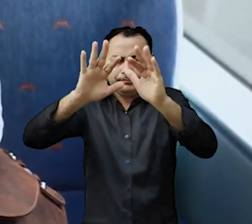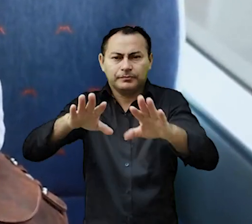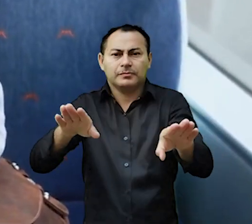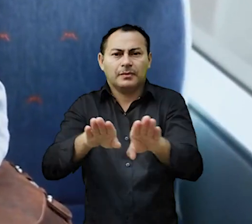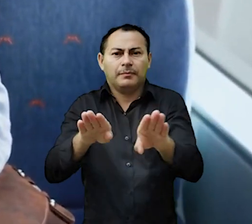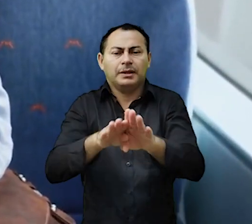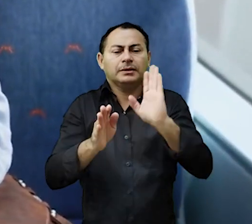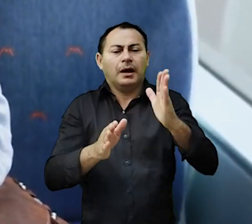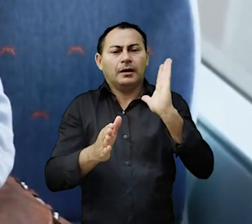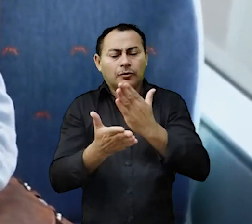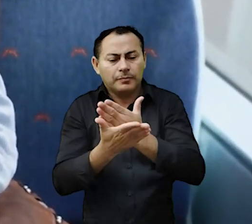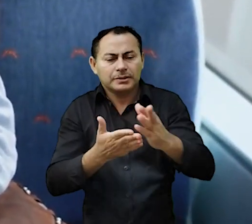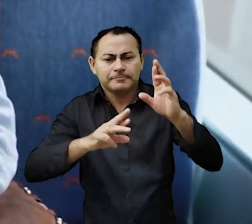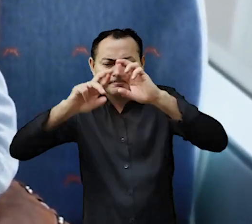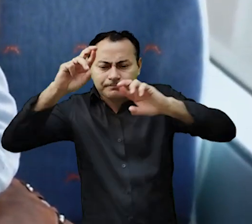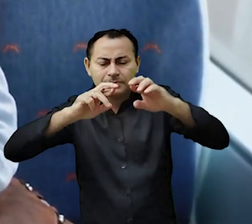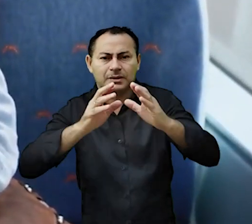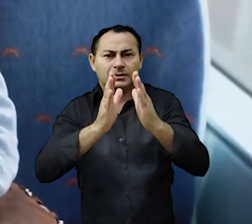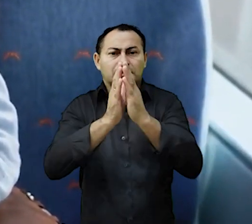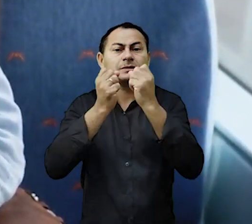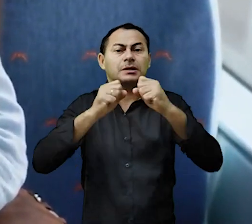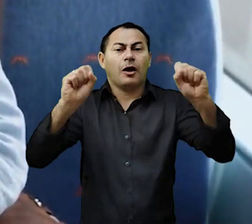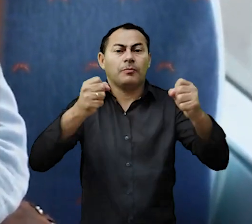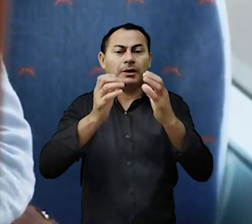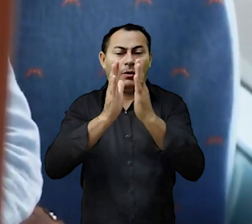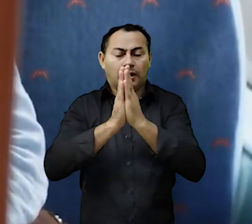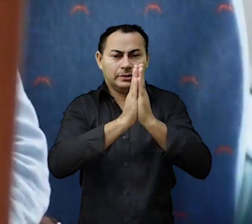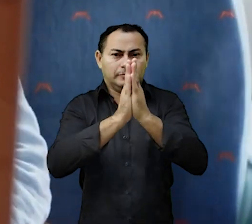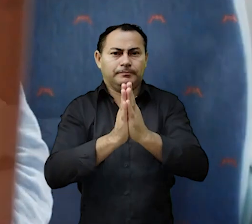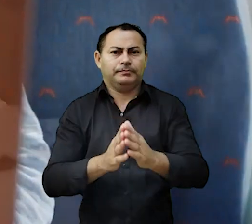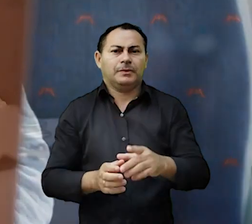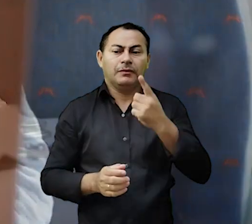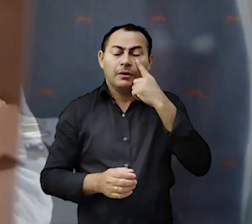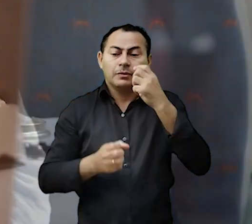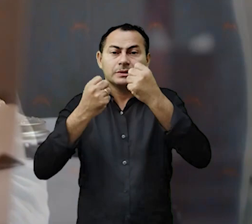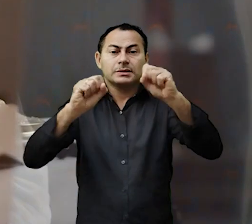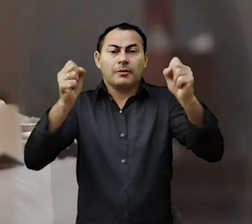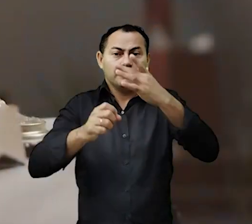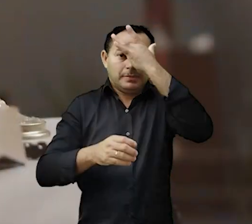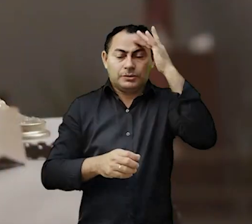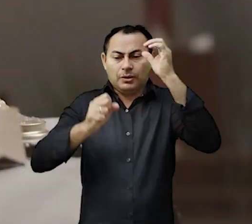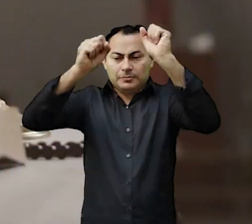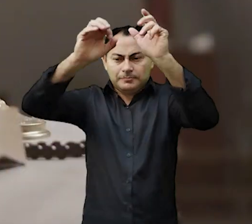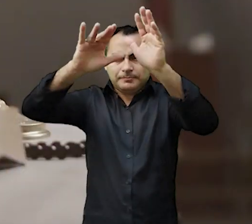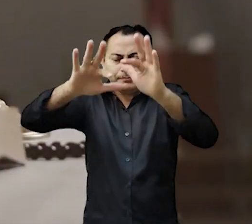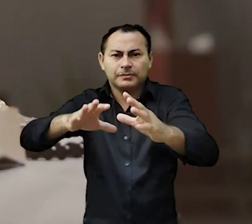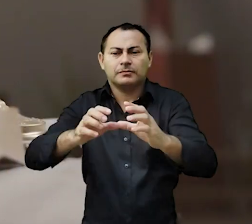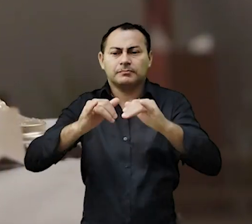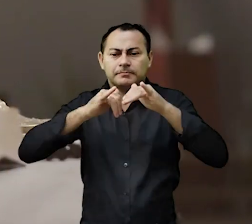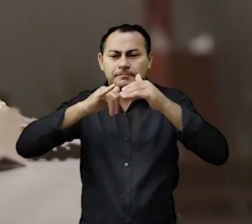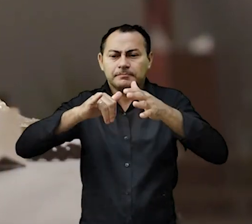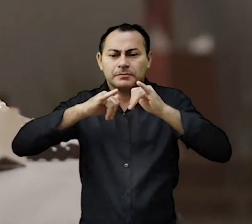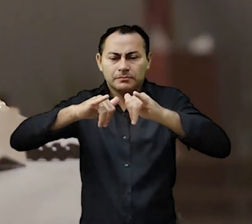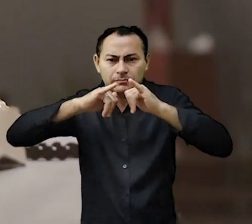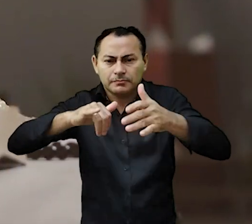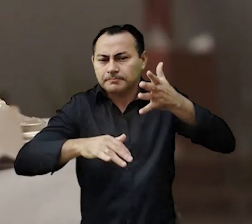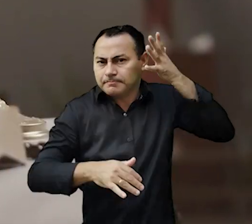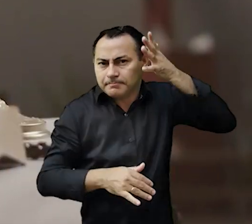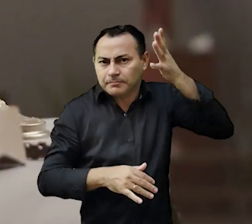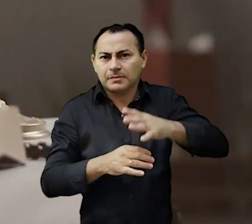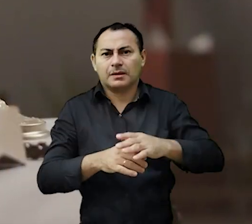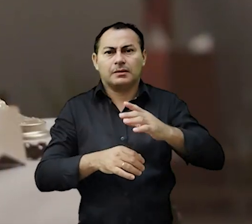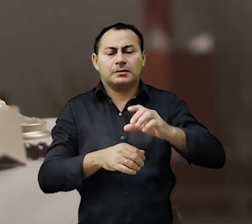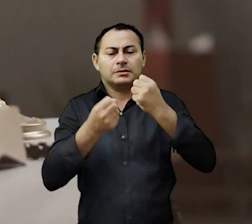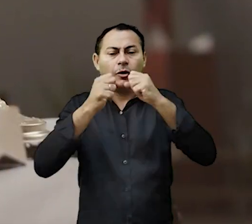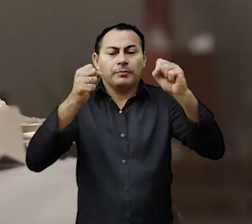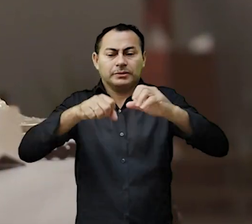a analisar alguns dos salmos de oração. Vimos que os salmos do homem abençoado são salmos de pregação, nos quais o salmista fala